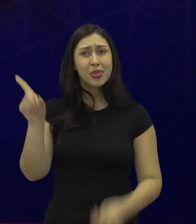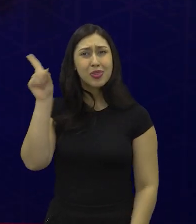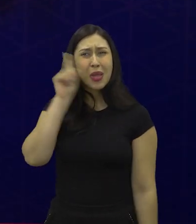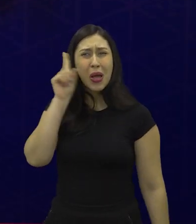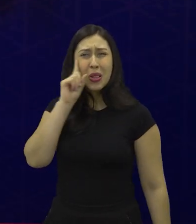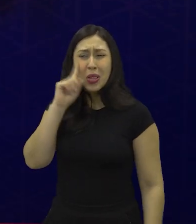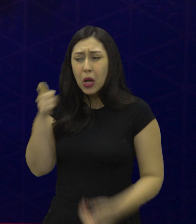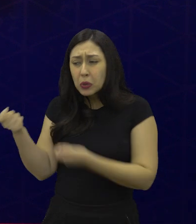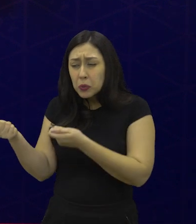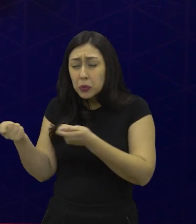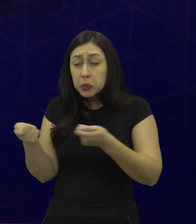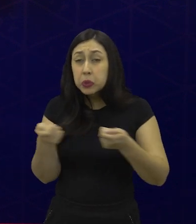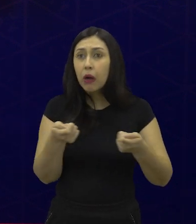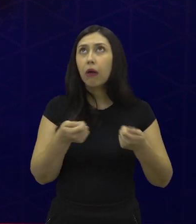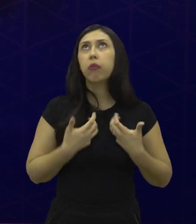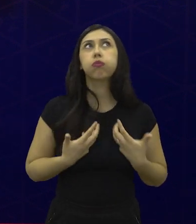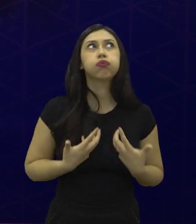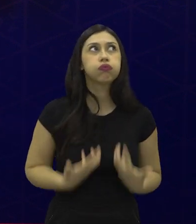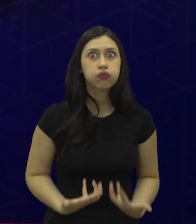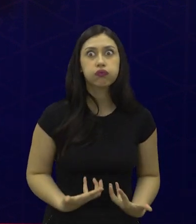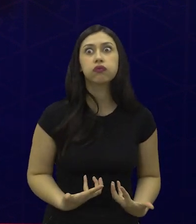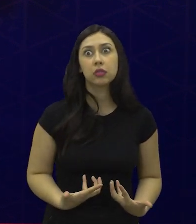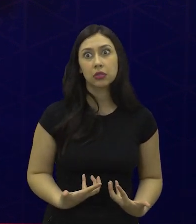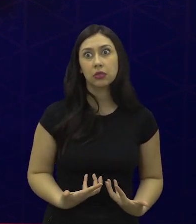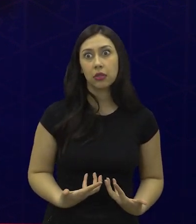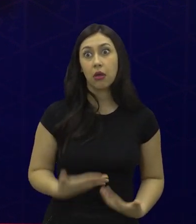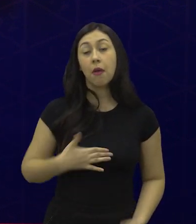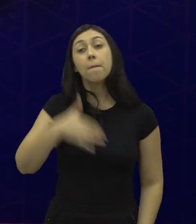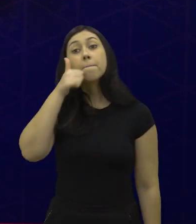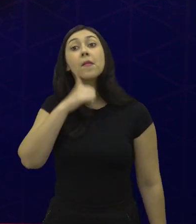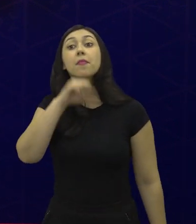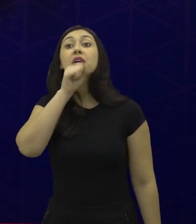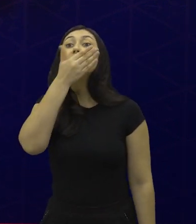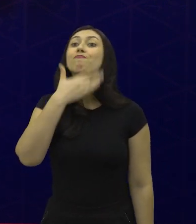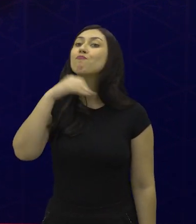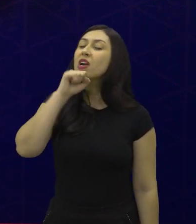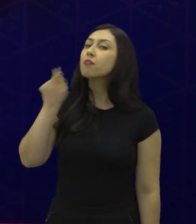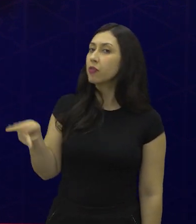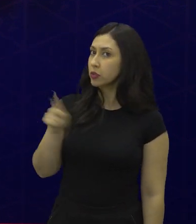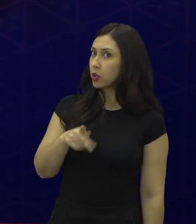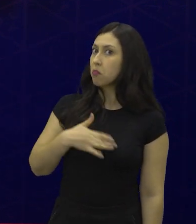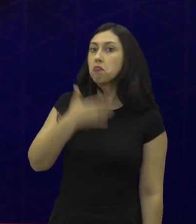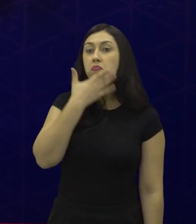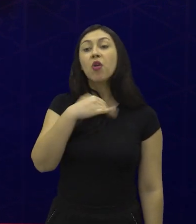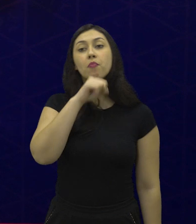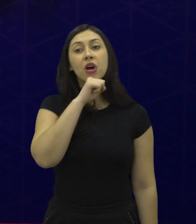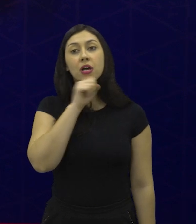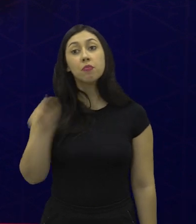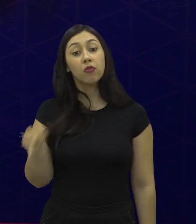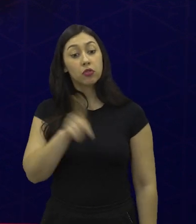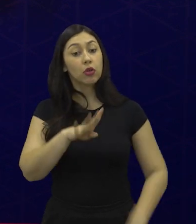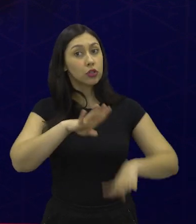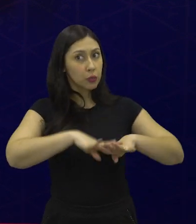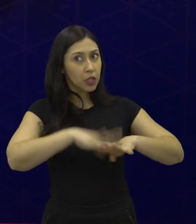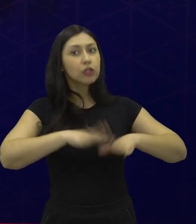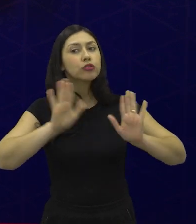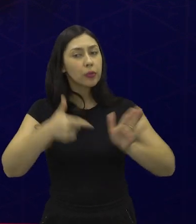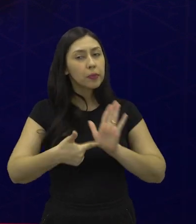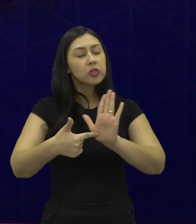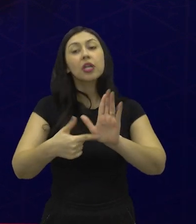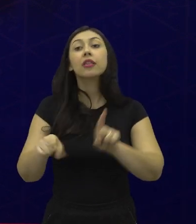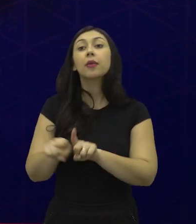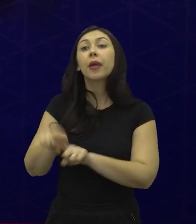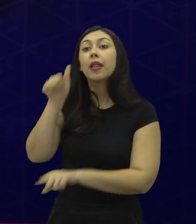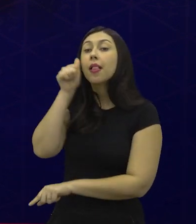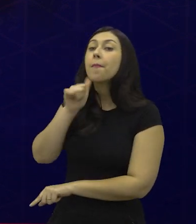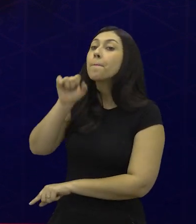de professor, ela é muito exaustiva. Eu tenho pais professores, meu pai é professor de matemática, já apareceu aqui no Pode Ser, minha mãe é professora